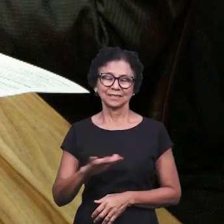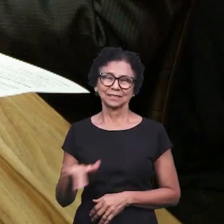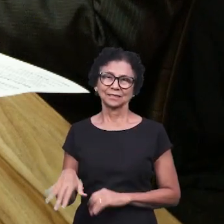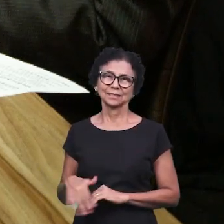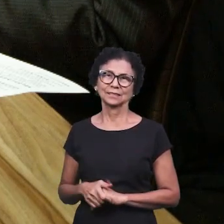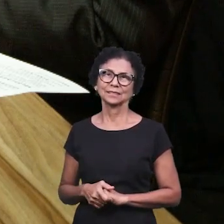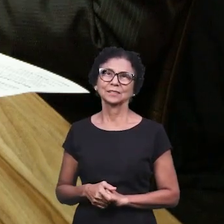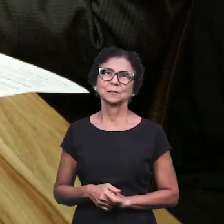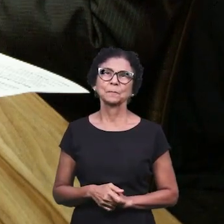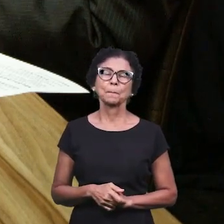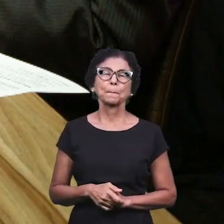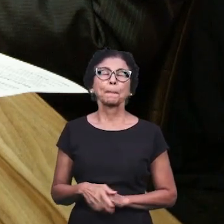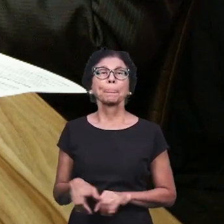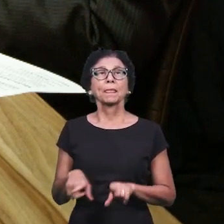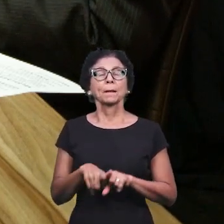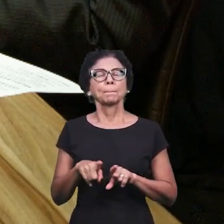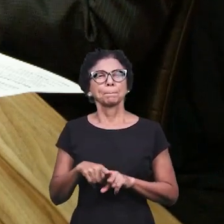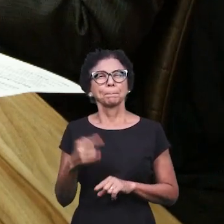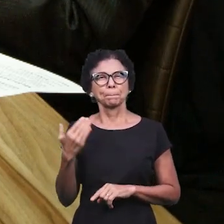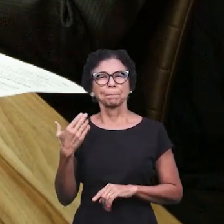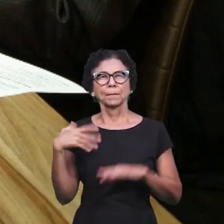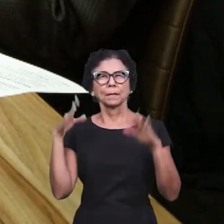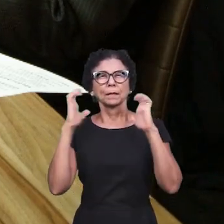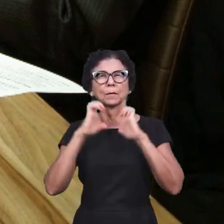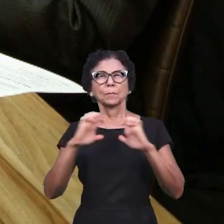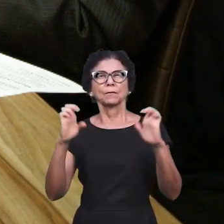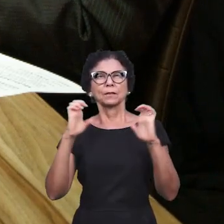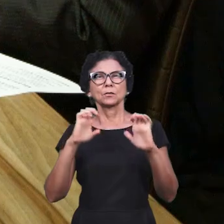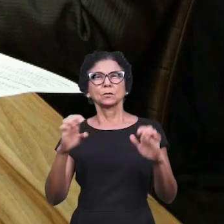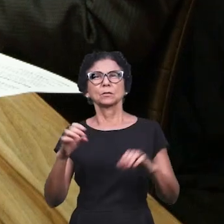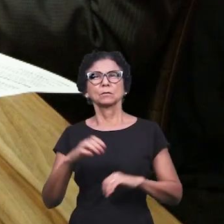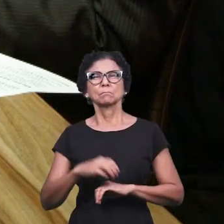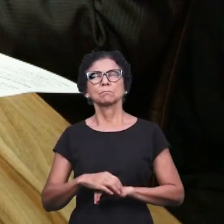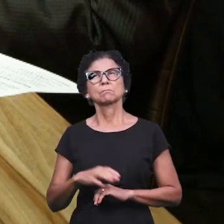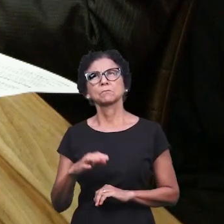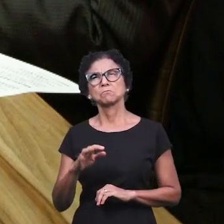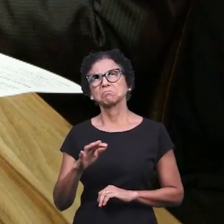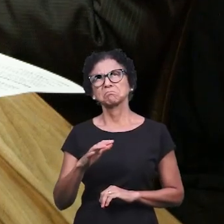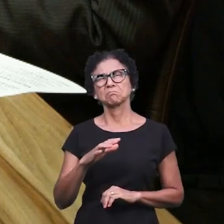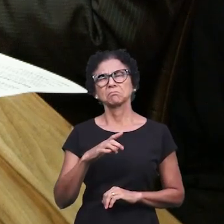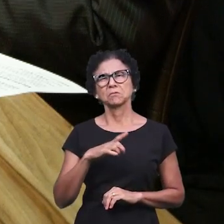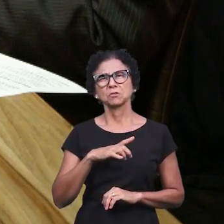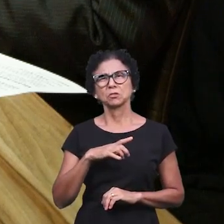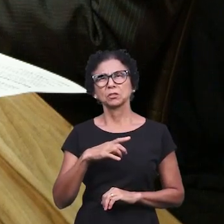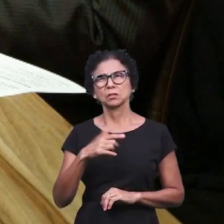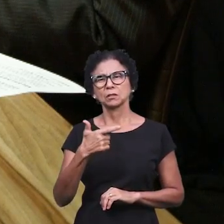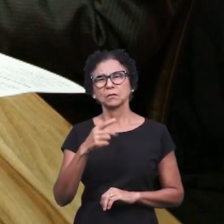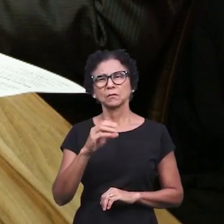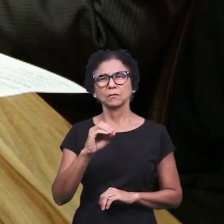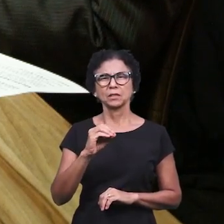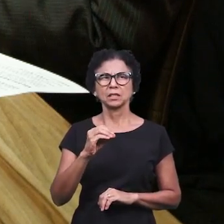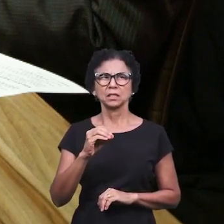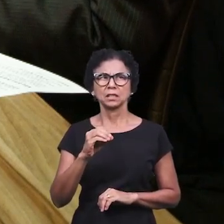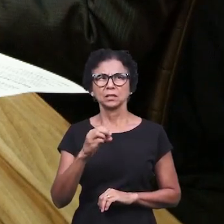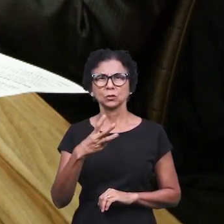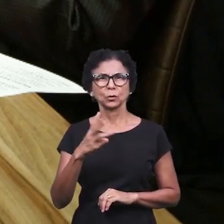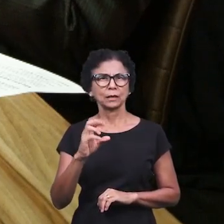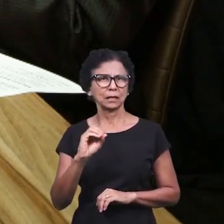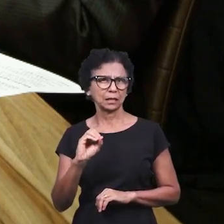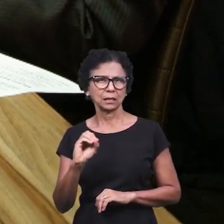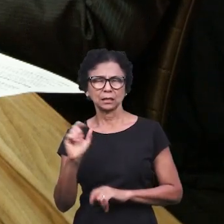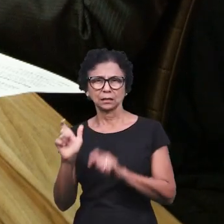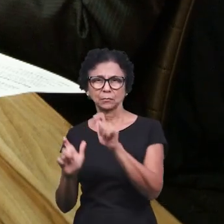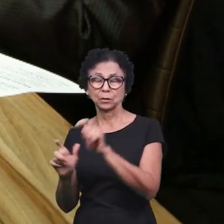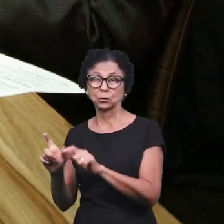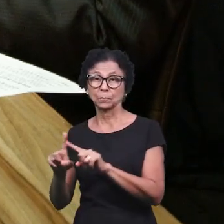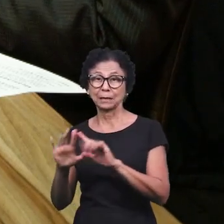crianças. Enquanto, às vezes, numa evangelização, recebendo convidado, nós tínhamos ali 20 ou 30, numa evangelização de escola, se